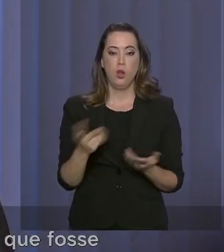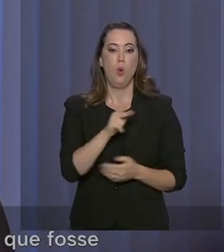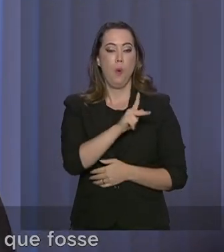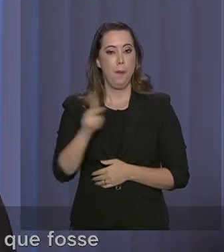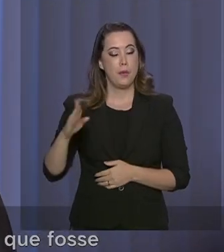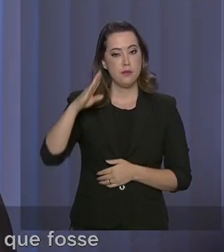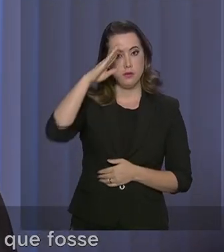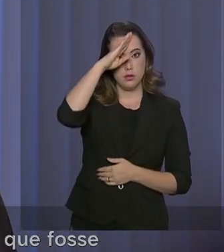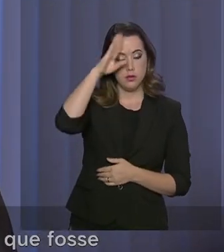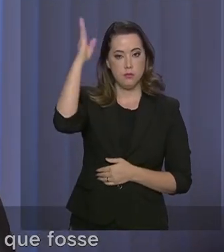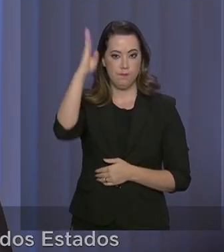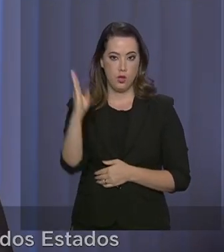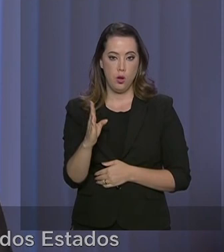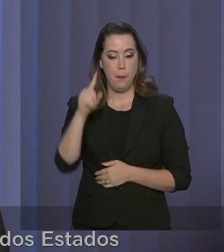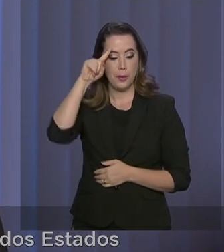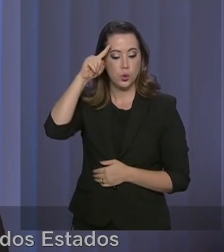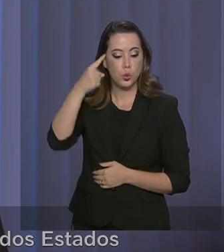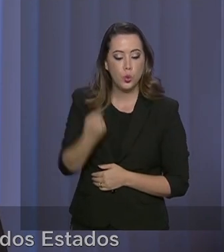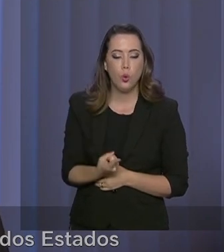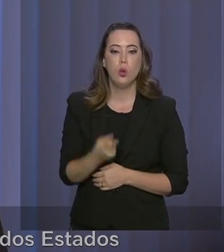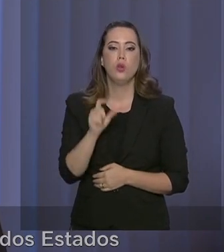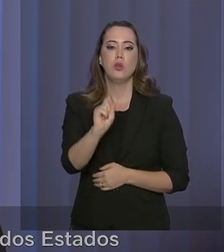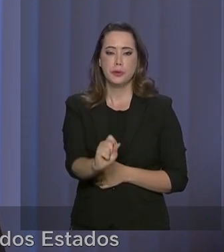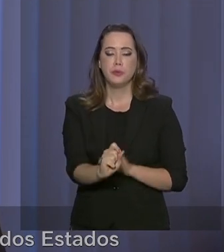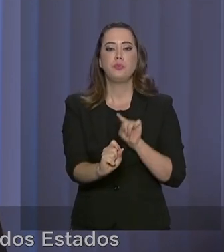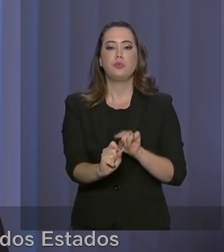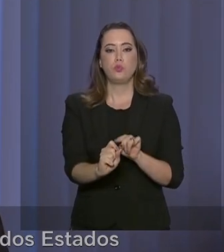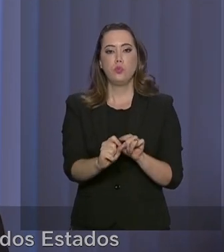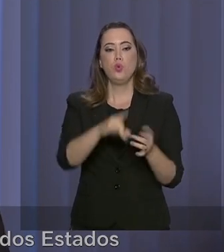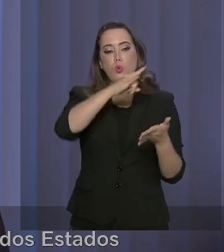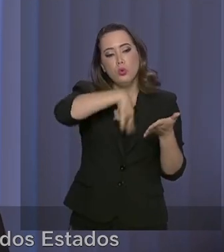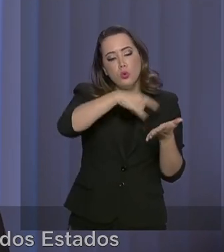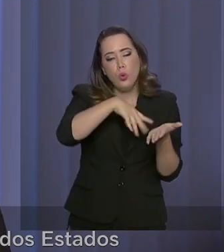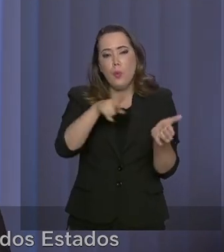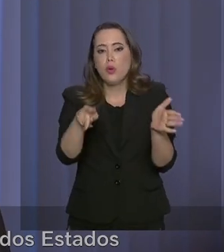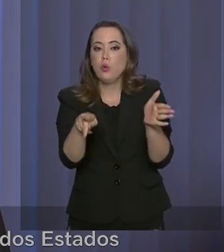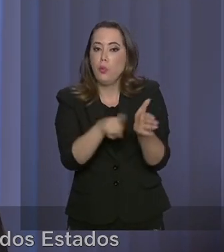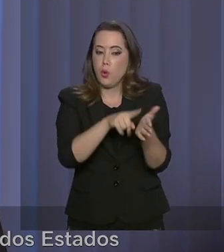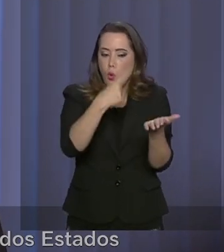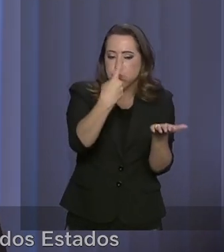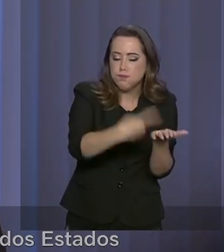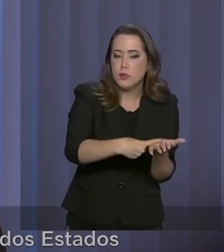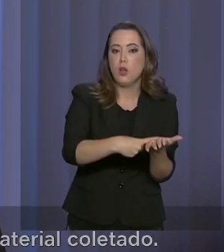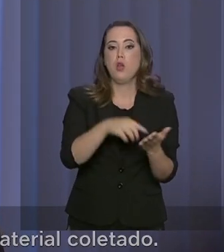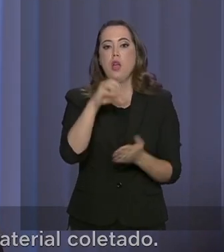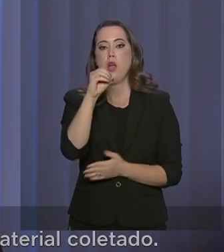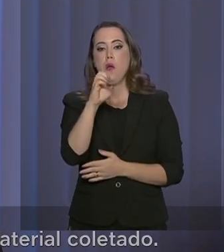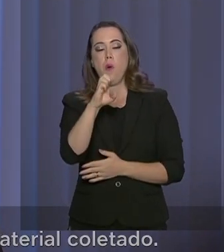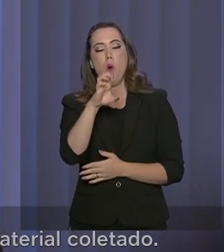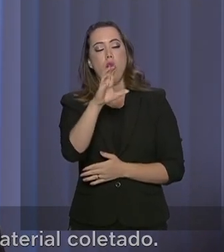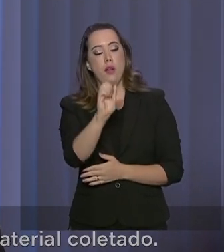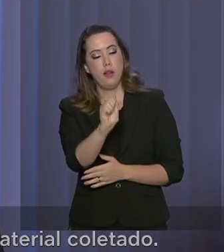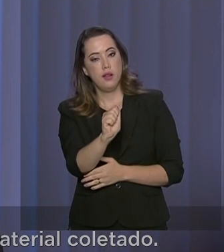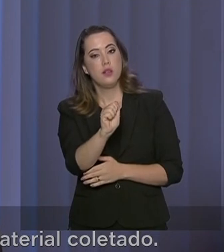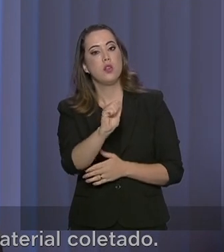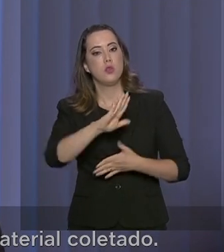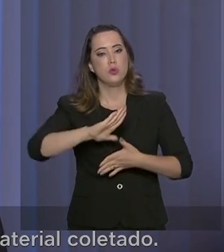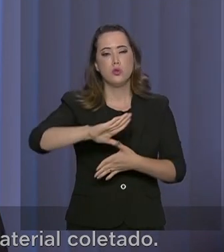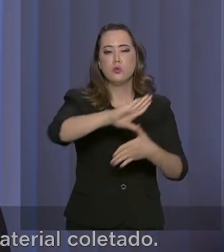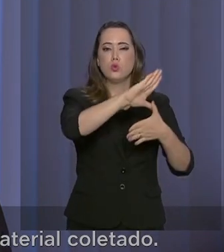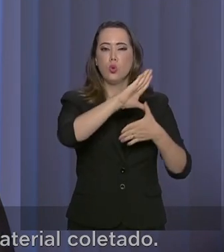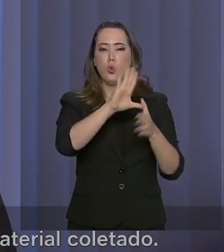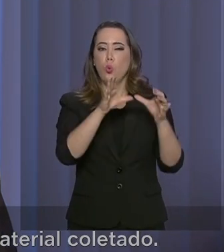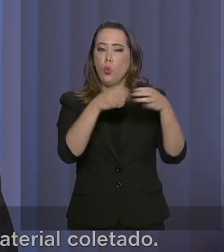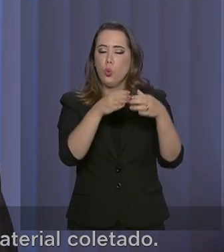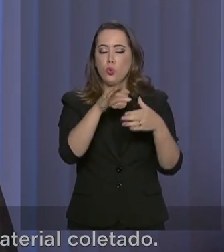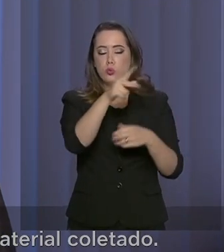da República determinou que fosse encaminhada a solicitação formal à OEA, a Organização dos Estados Americanos, para que a Venezuela